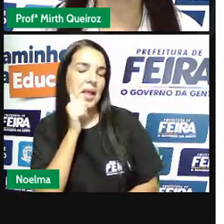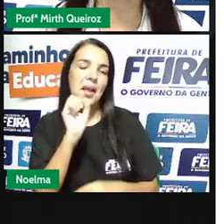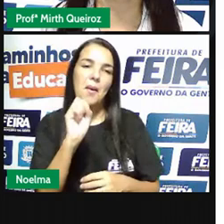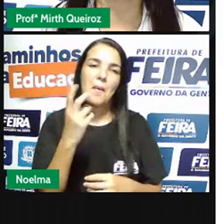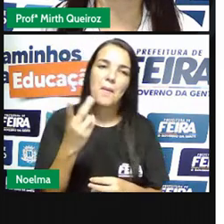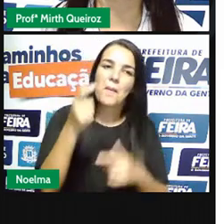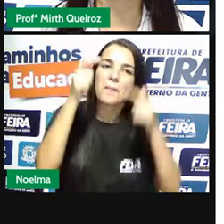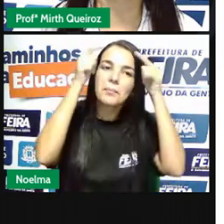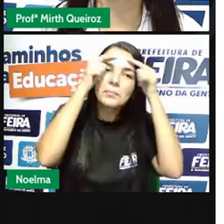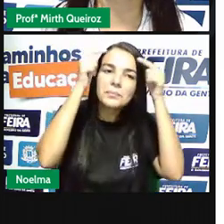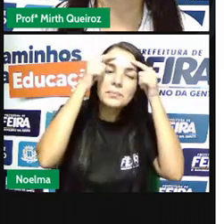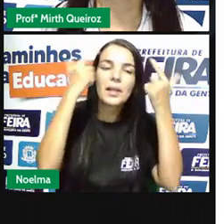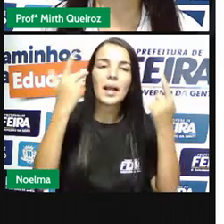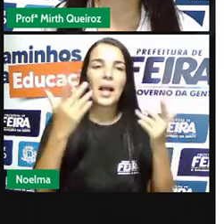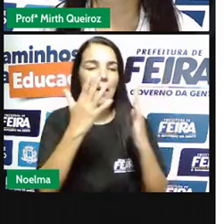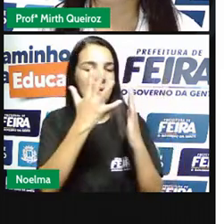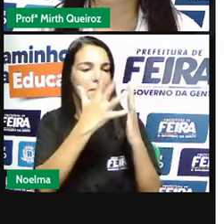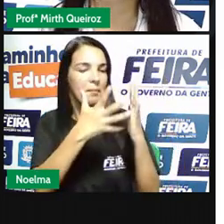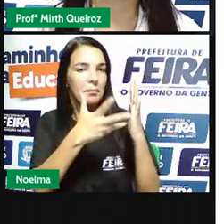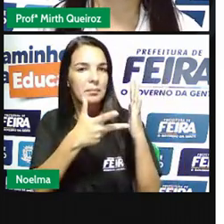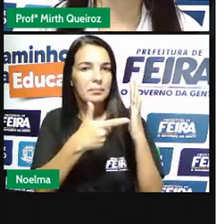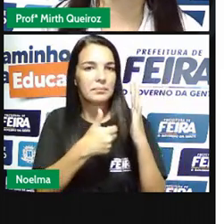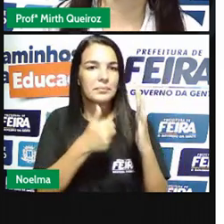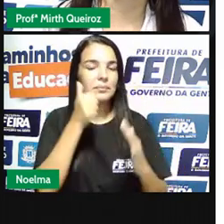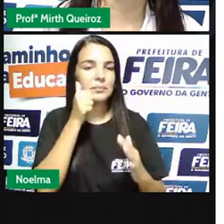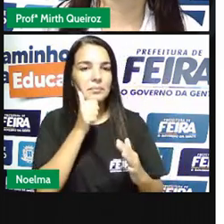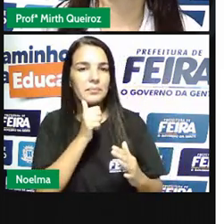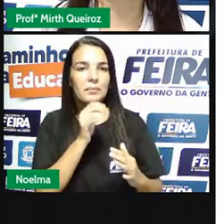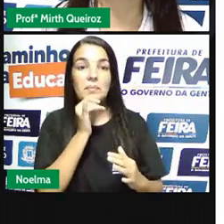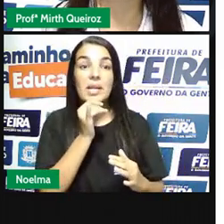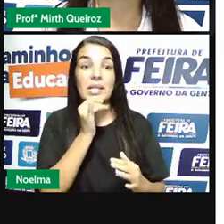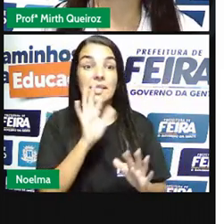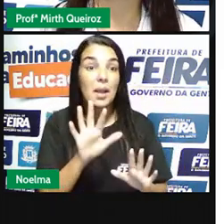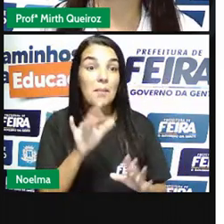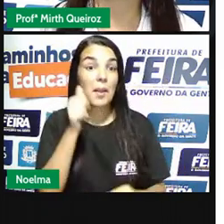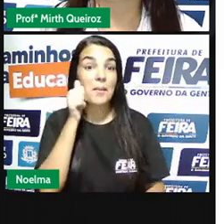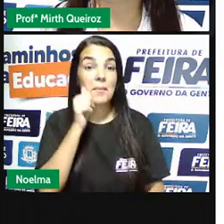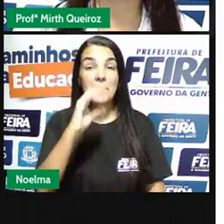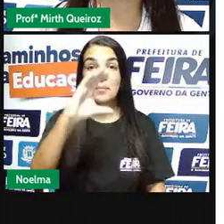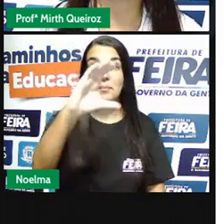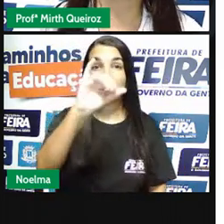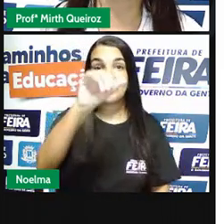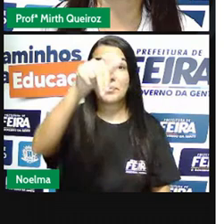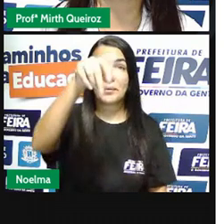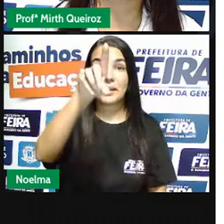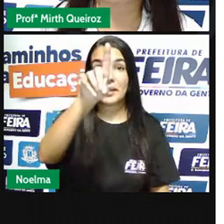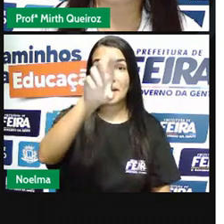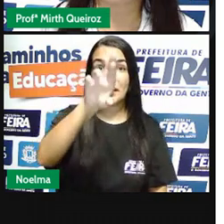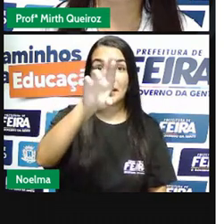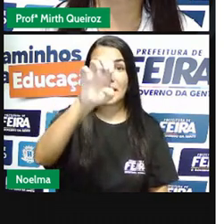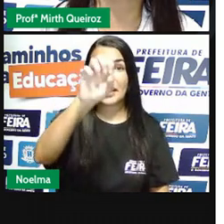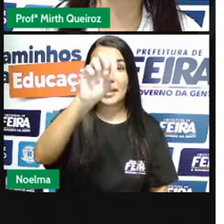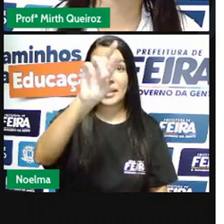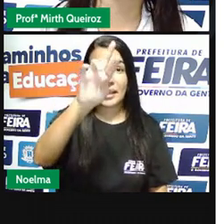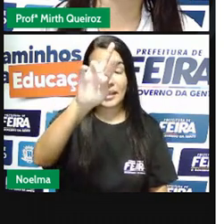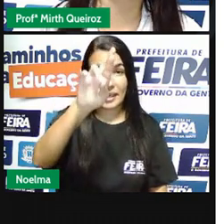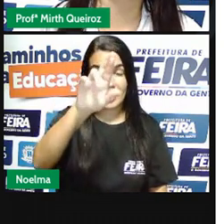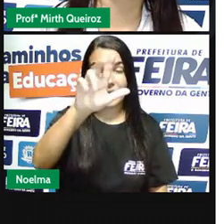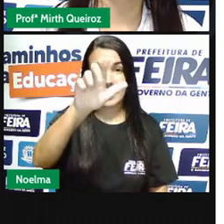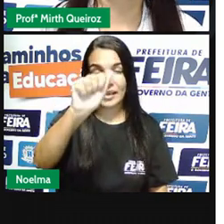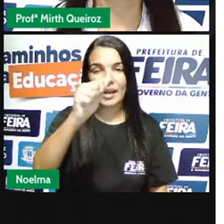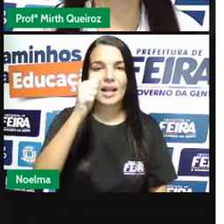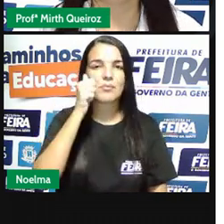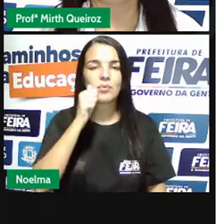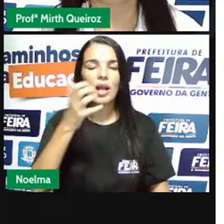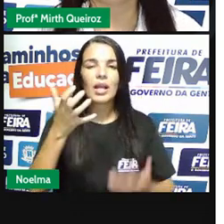principal com a cor exemplo na Cinderela e ela queria ir ao baile né EA fada madrinha dela